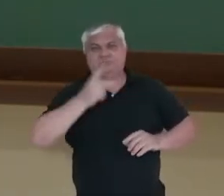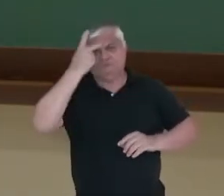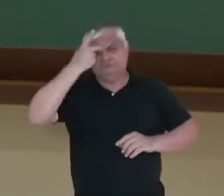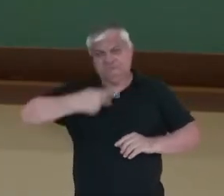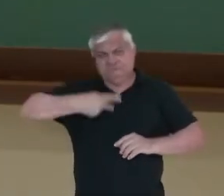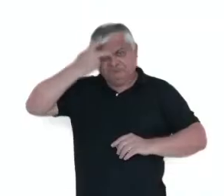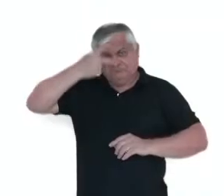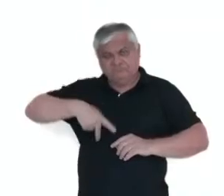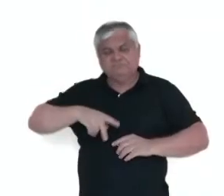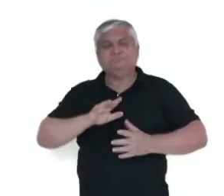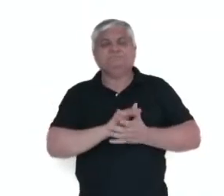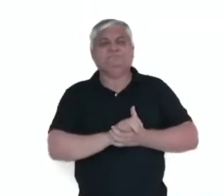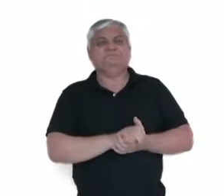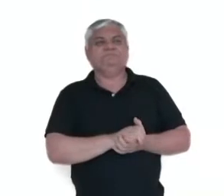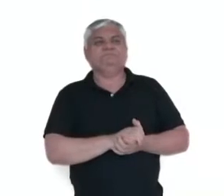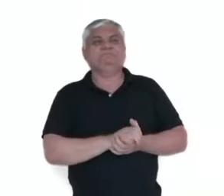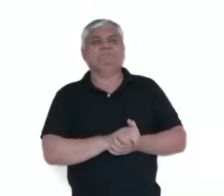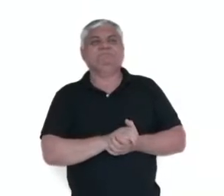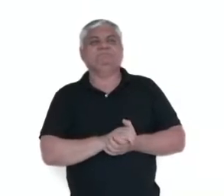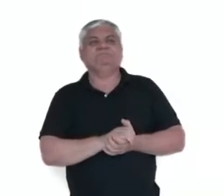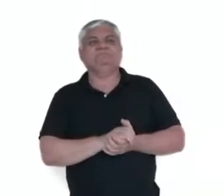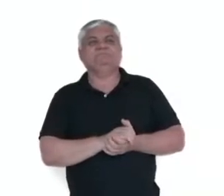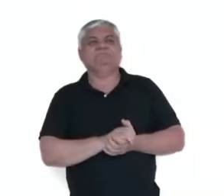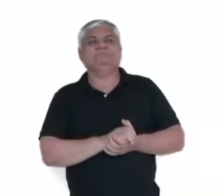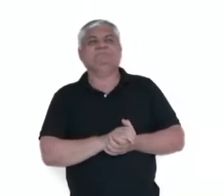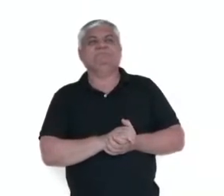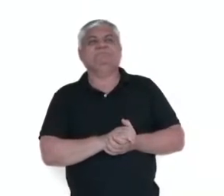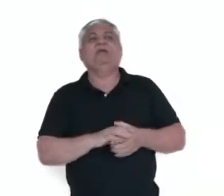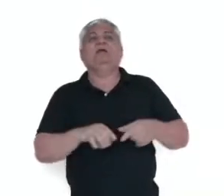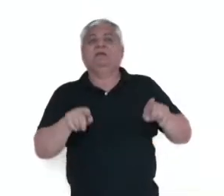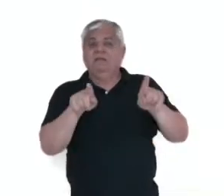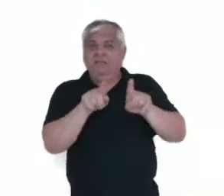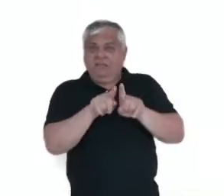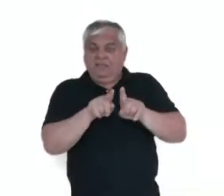entender melhor mais para frente. Era também um filósofo